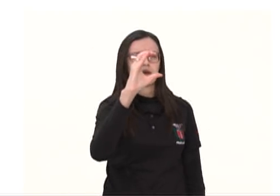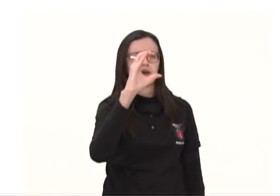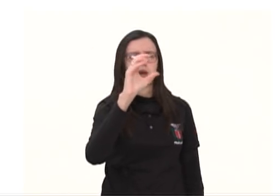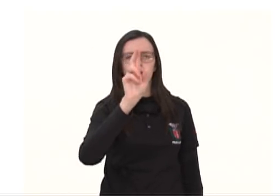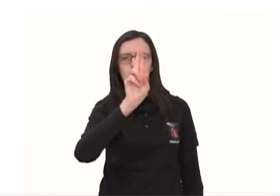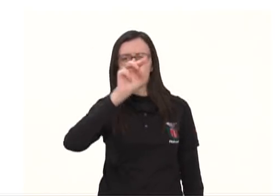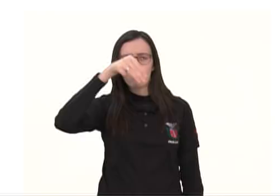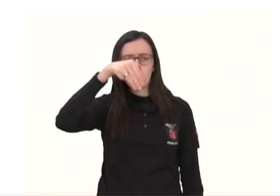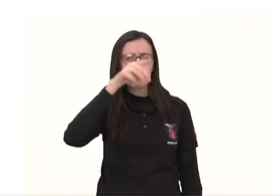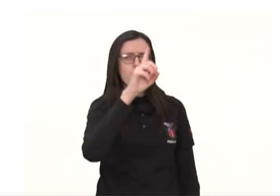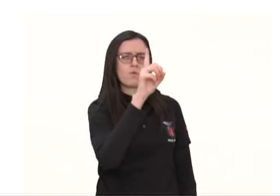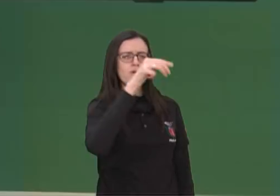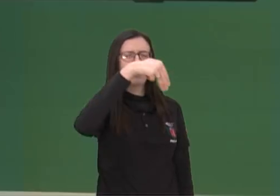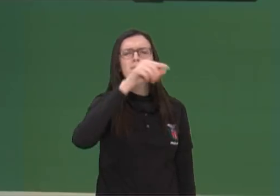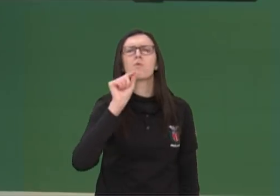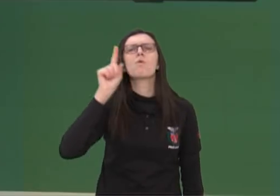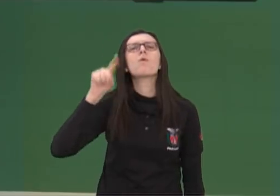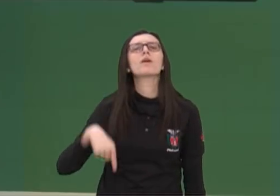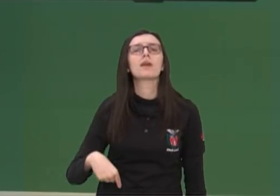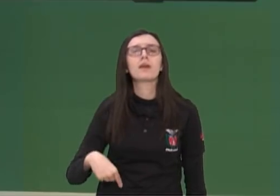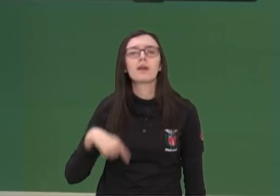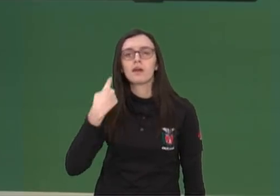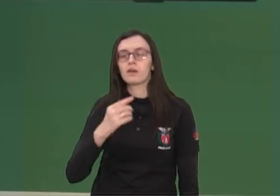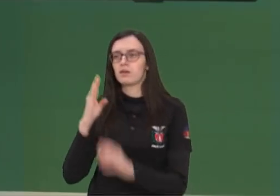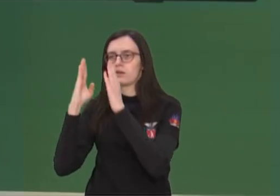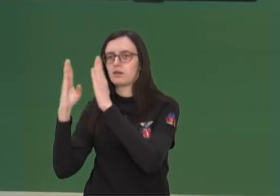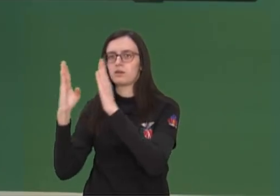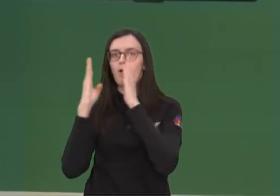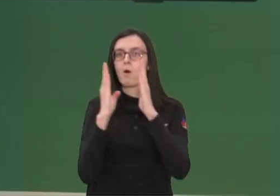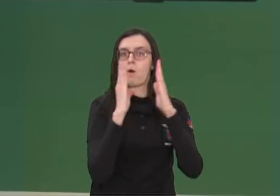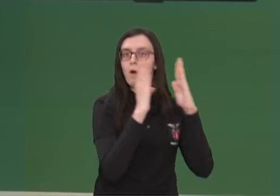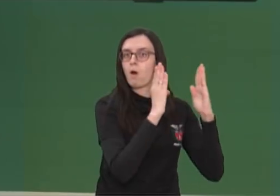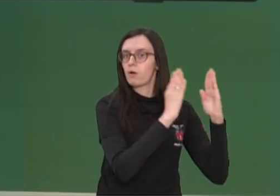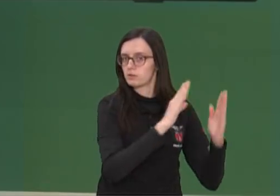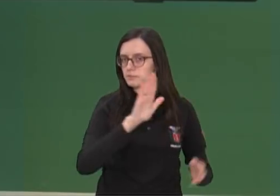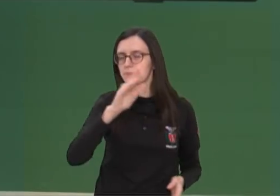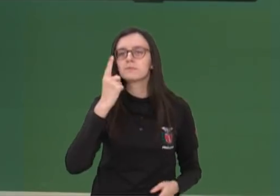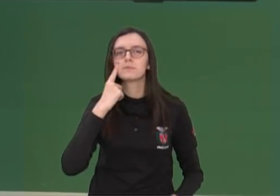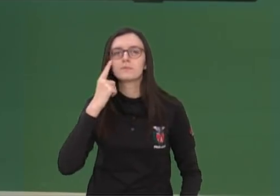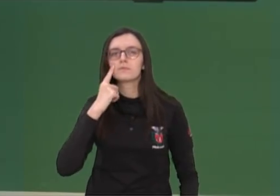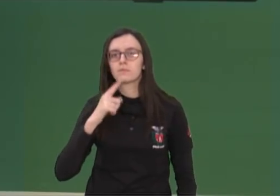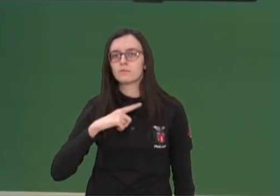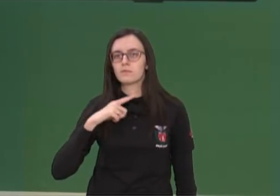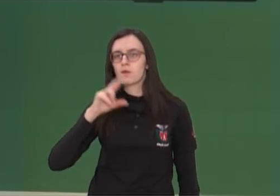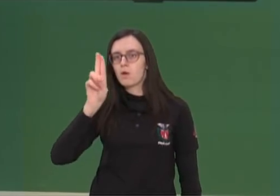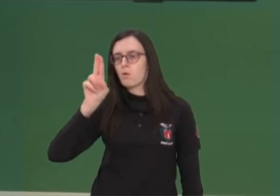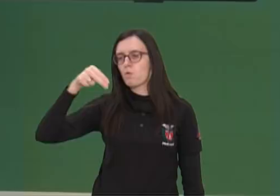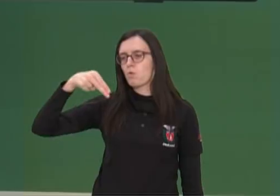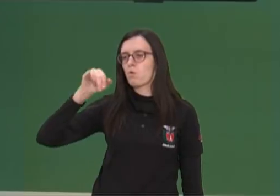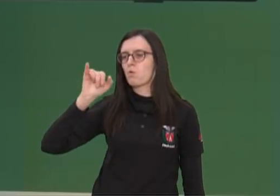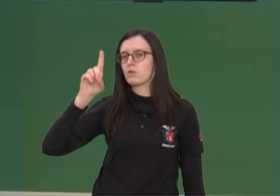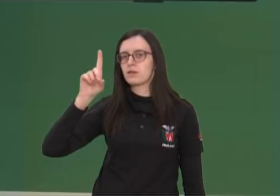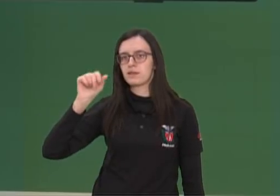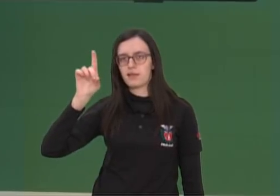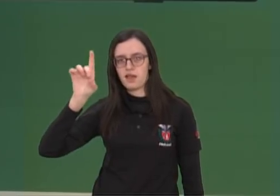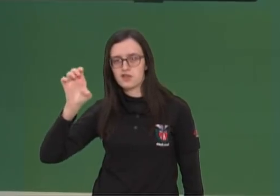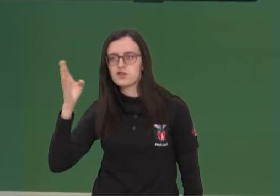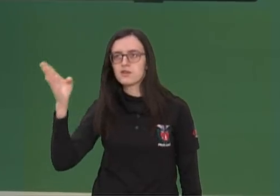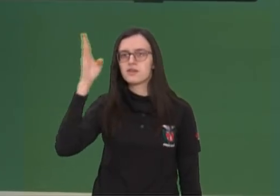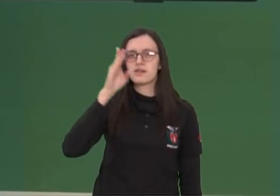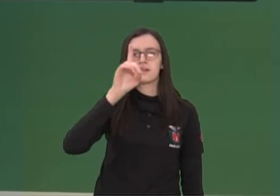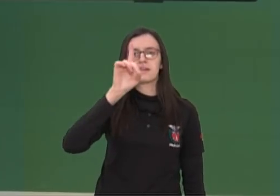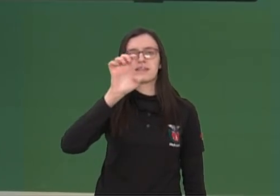D, M. O que será que é isso? São as nossas ordens. Então, eu tenho a ordem das unidades, eu tenho a ordem